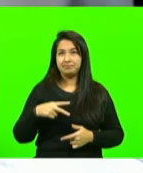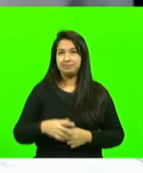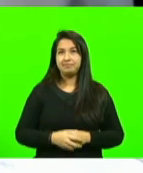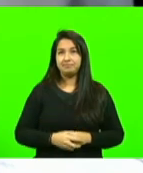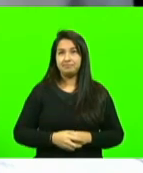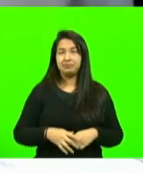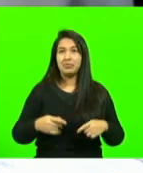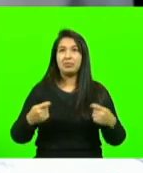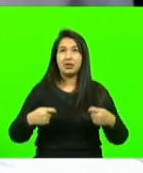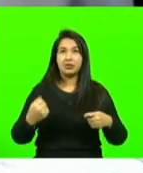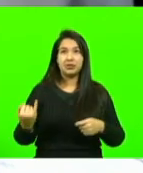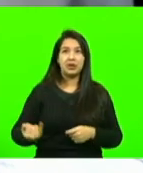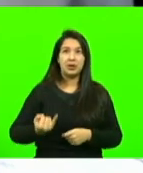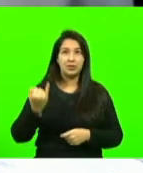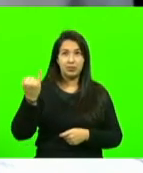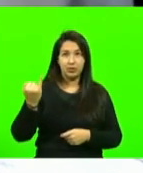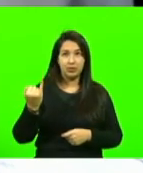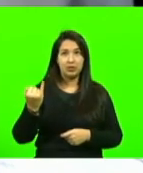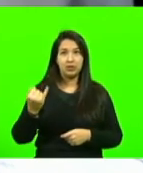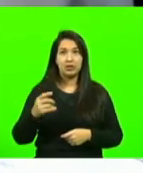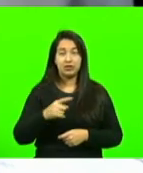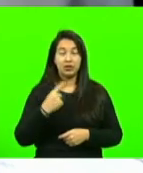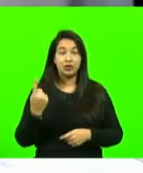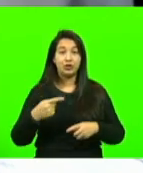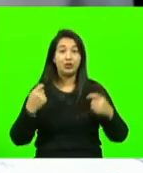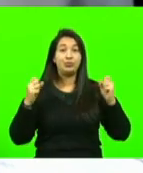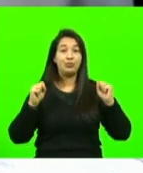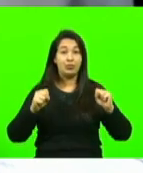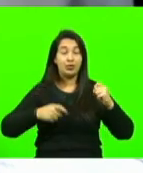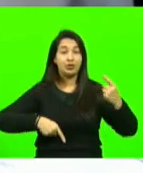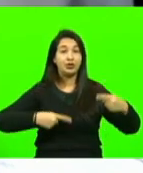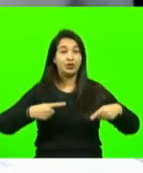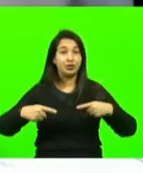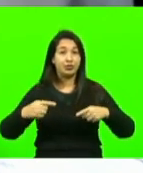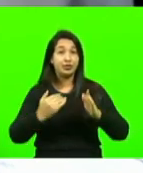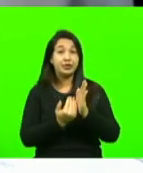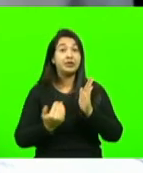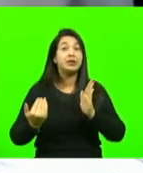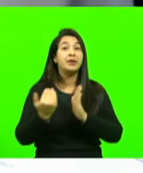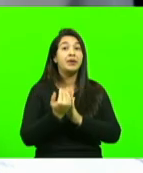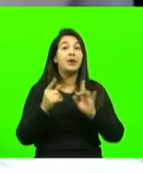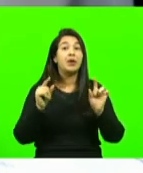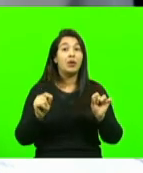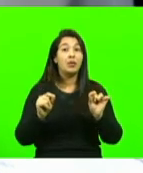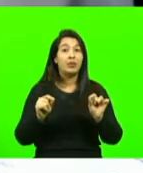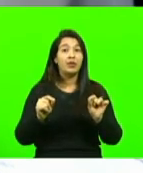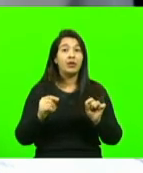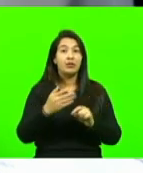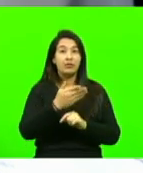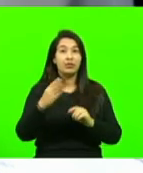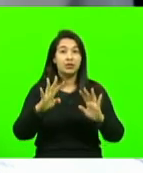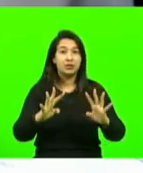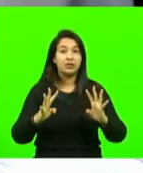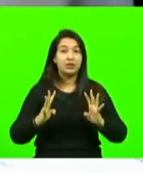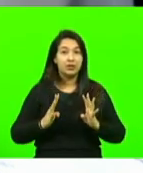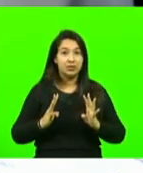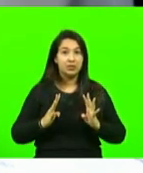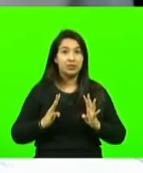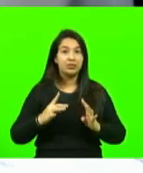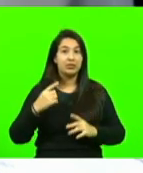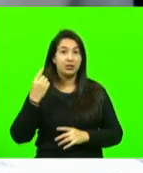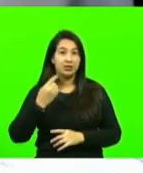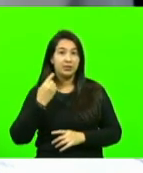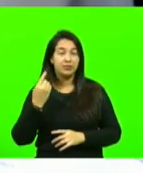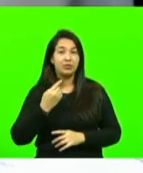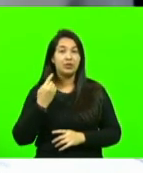tem espaço começo de a gente possa é fazer essa discussão mas mais do que isso companheiras e companheiros que nos assistem e os deputados e deputadas